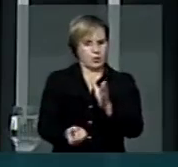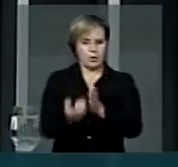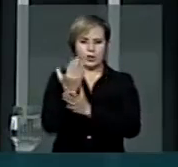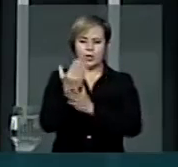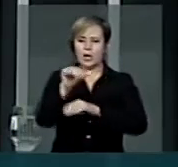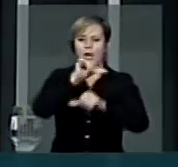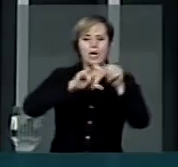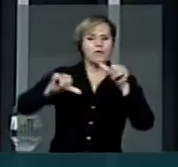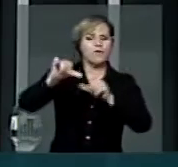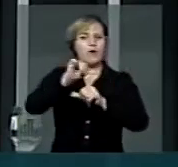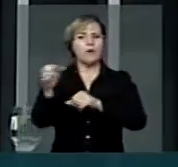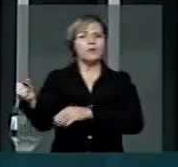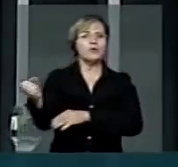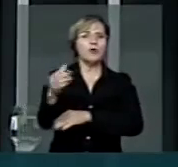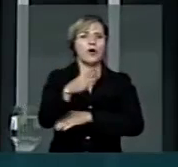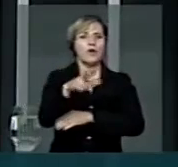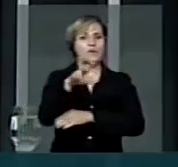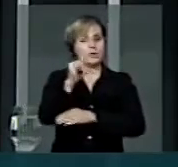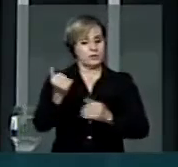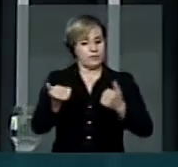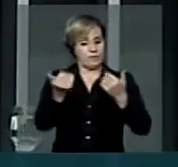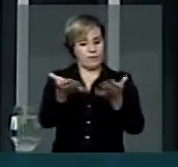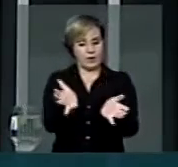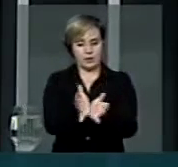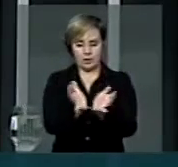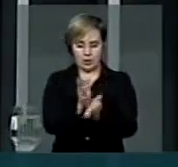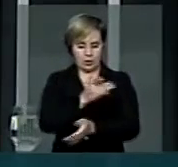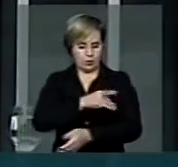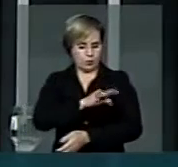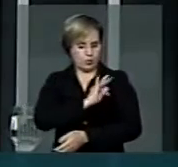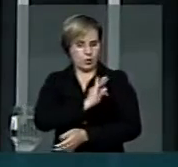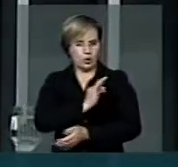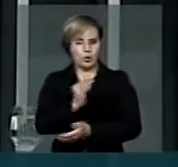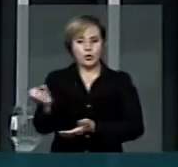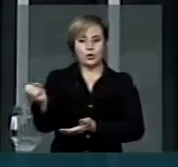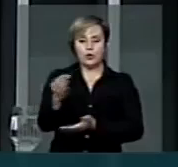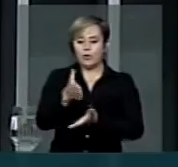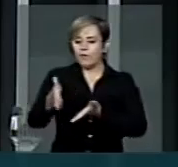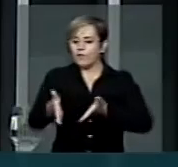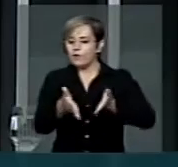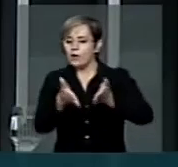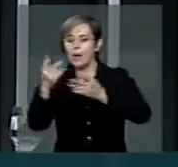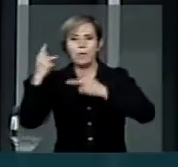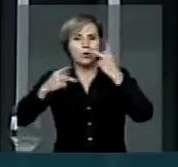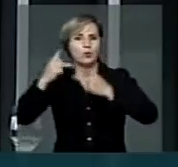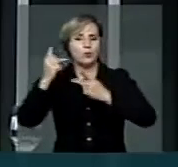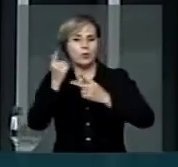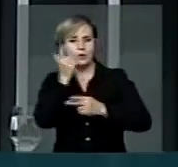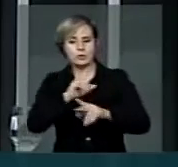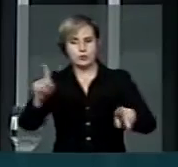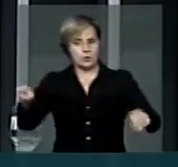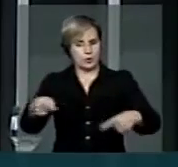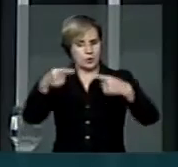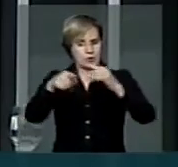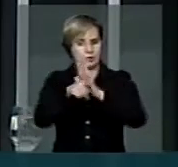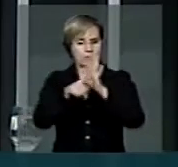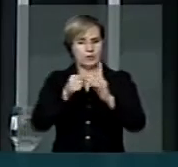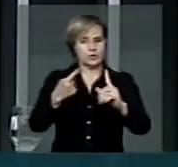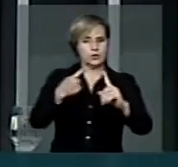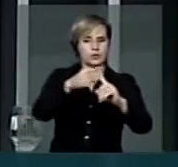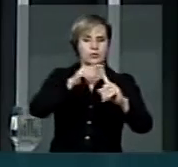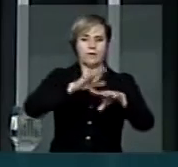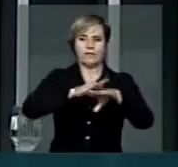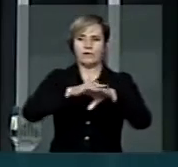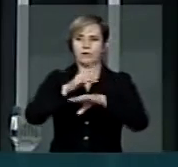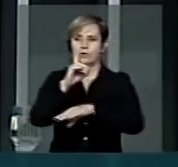vão legar ao nosso partido uma nova trajetória política para enfrentar os novos desafios da